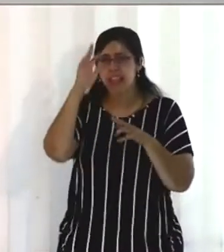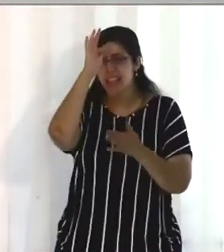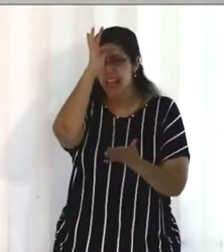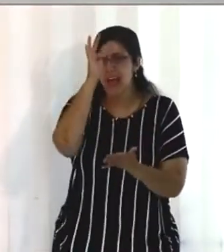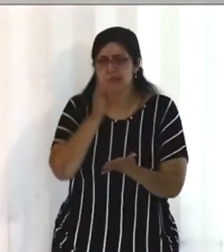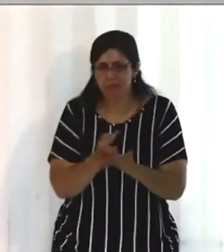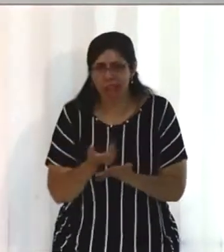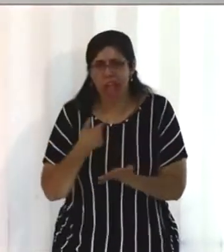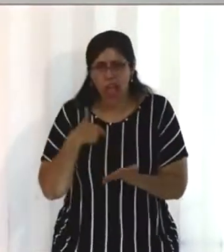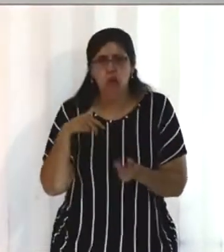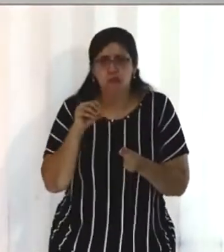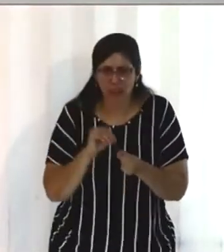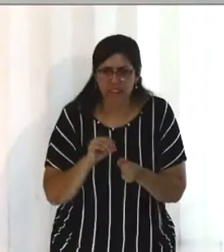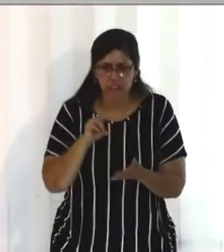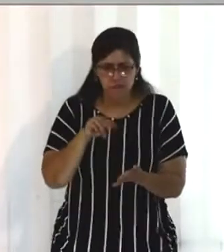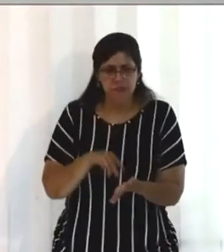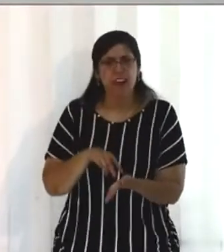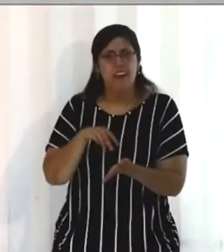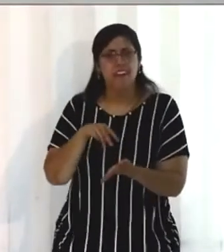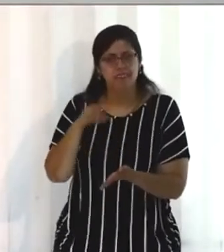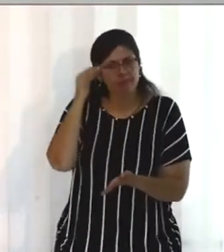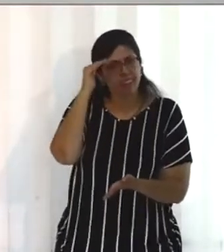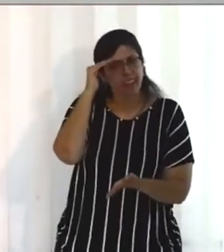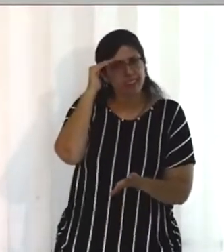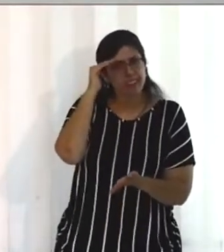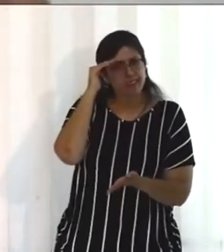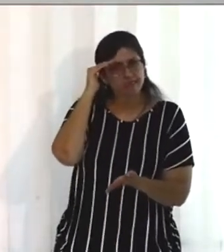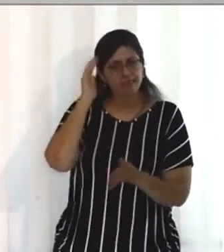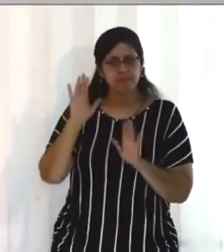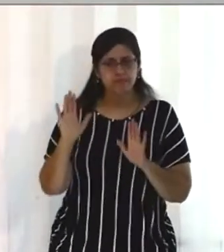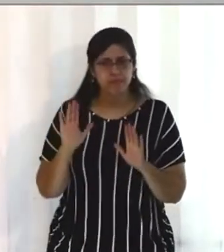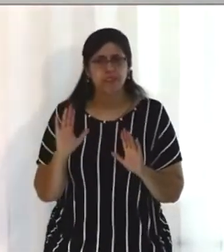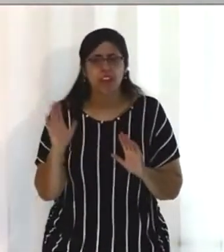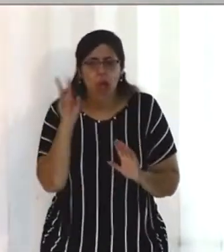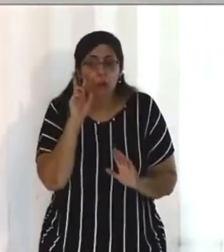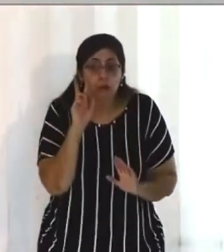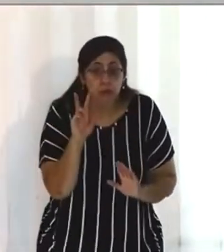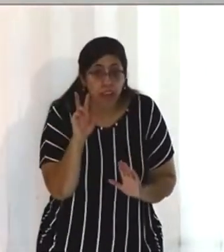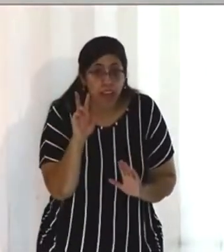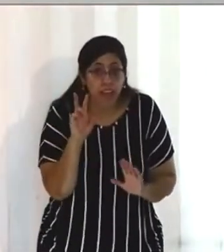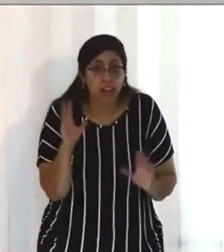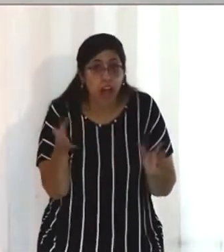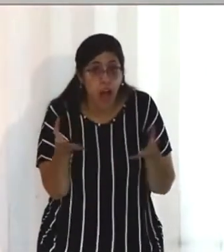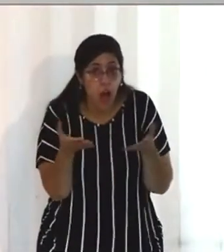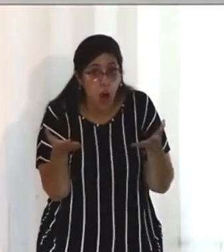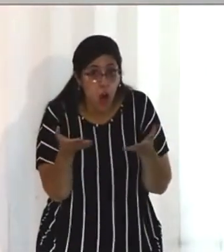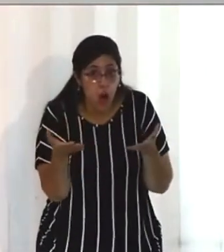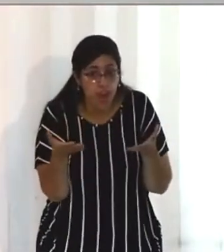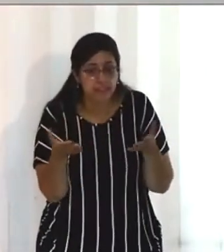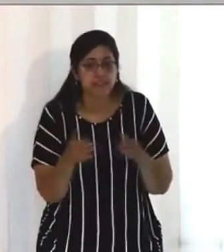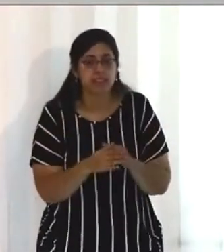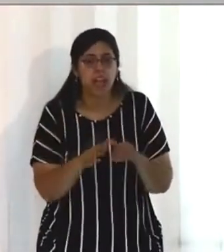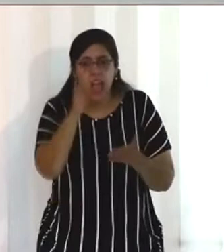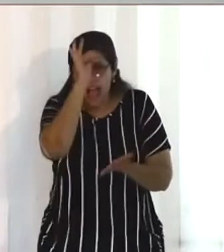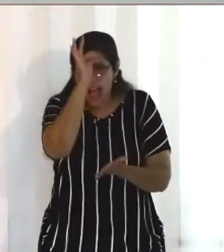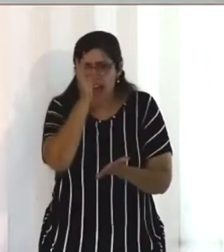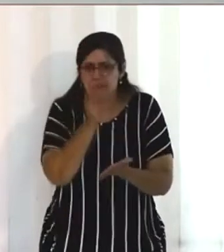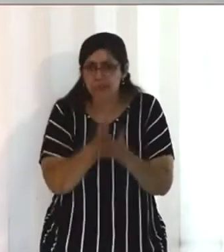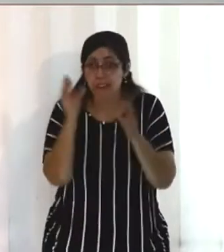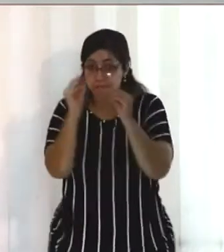estou aqui. Vamos entender o que é a fé que agrada a Deus num contraste com essas